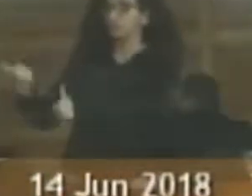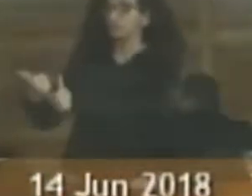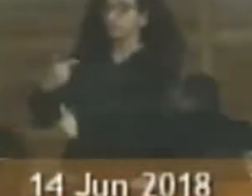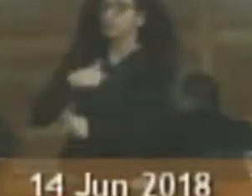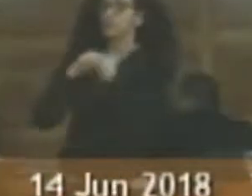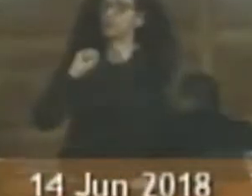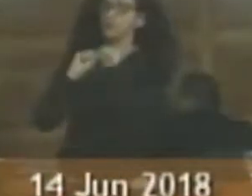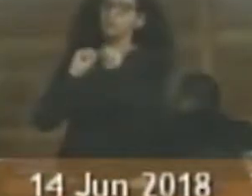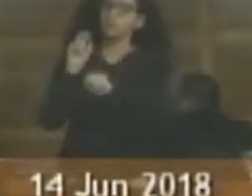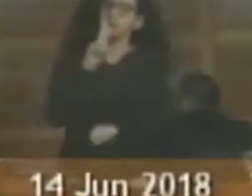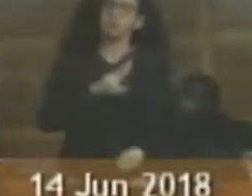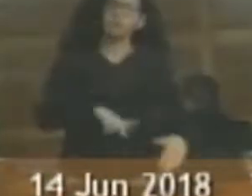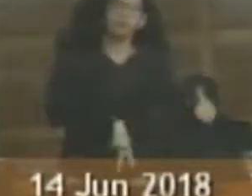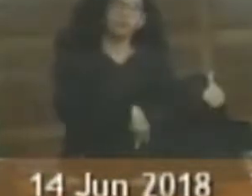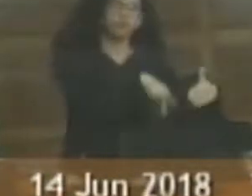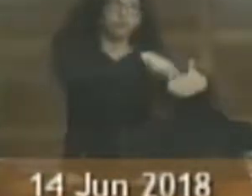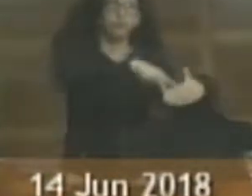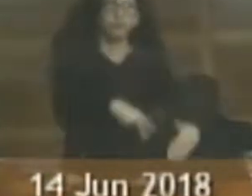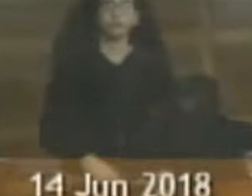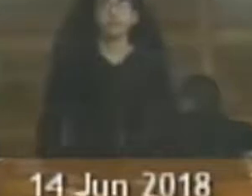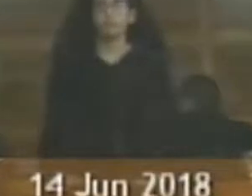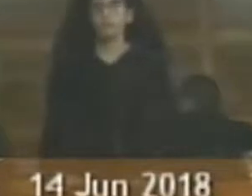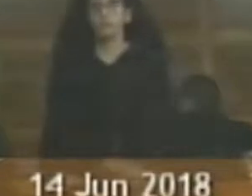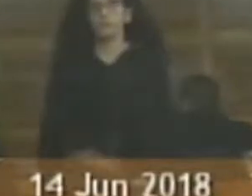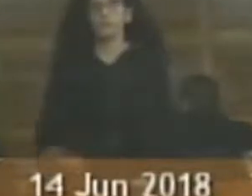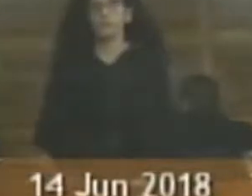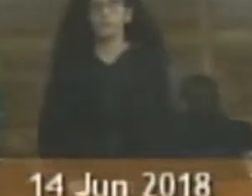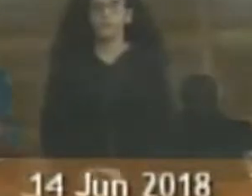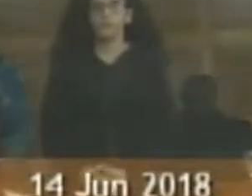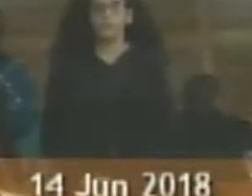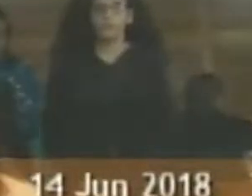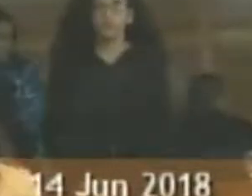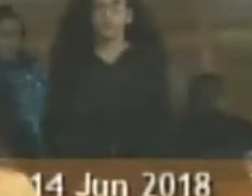possa utilizar o plenário ou a tribuna.